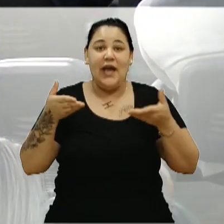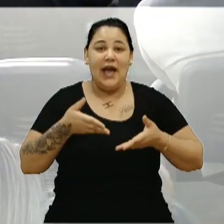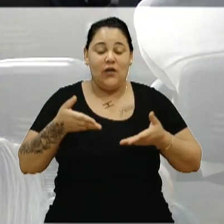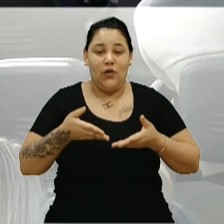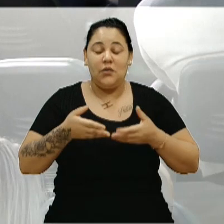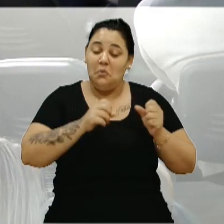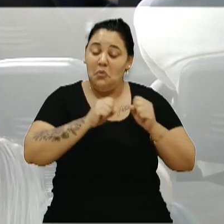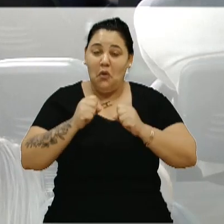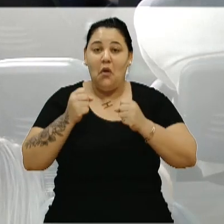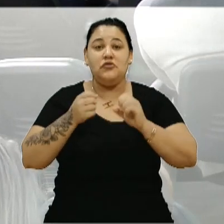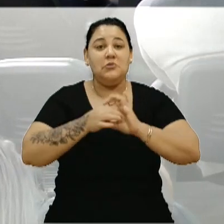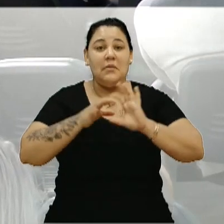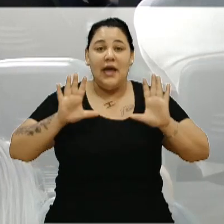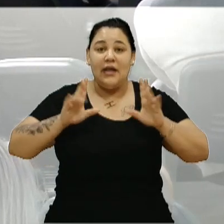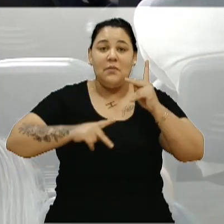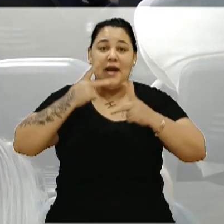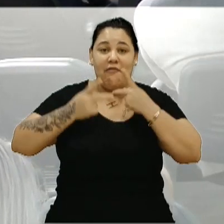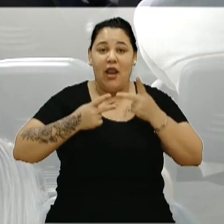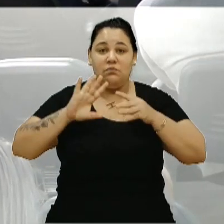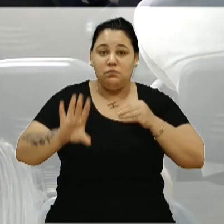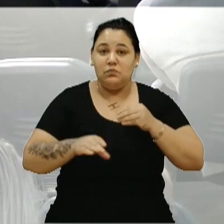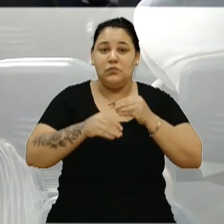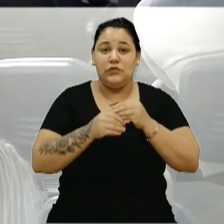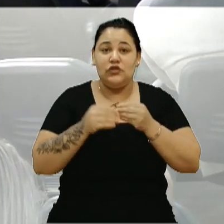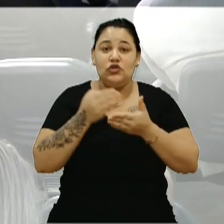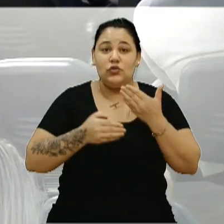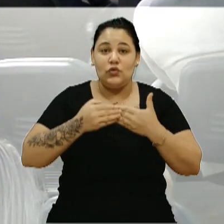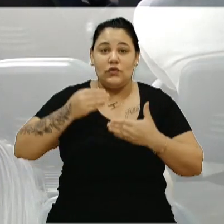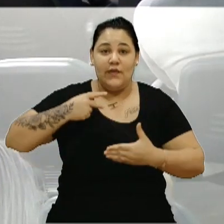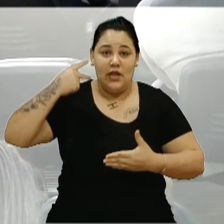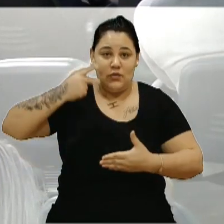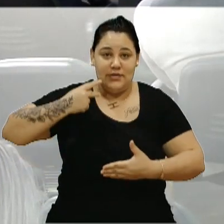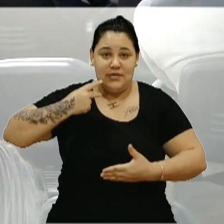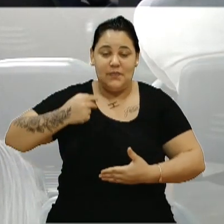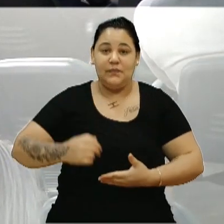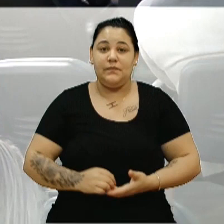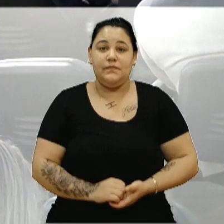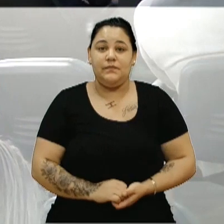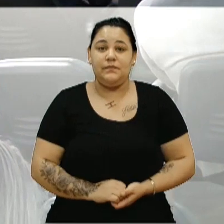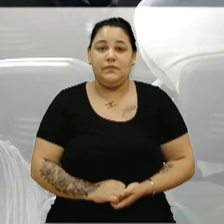manifestações das senhoras e senhores vereadores.